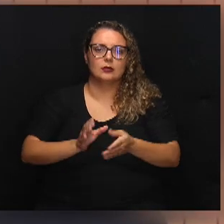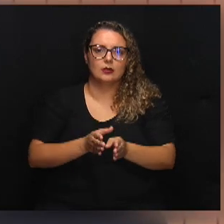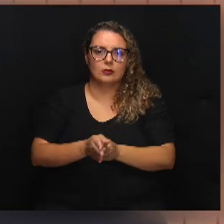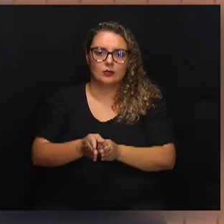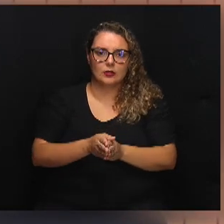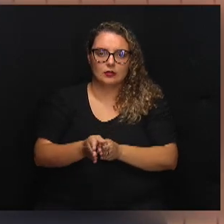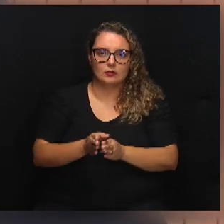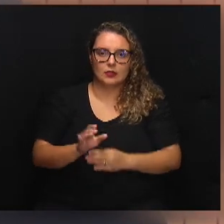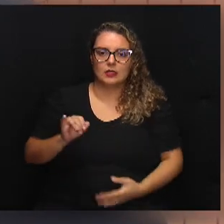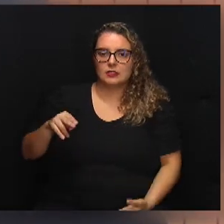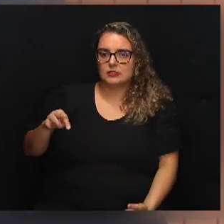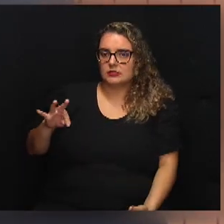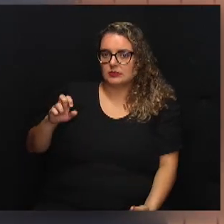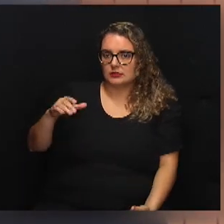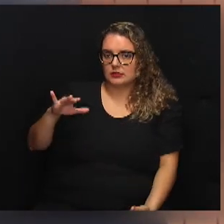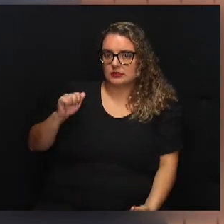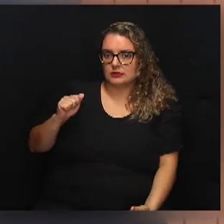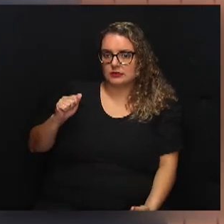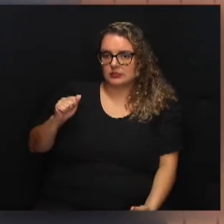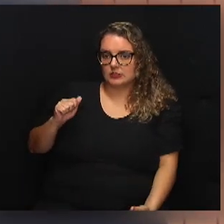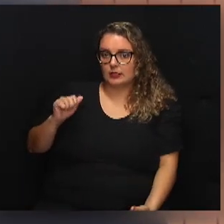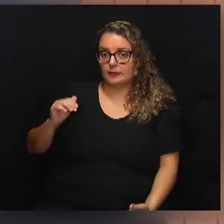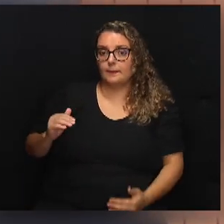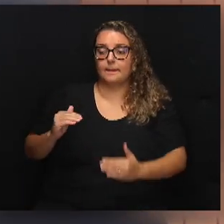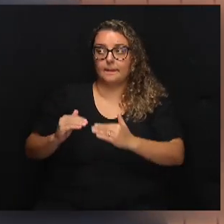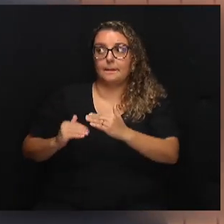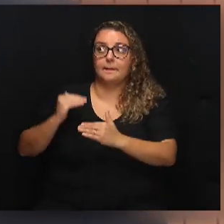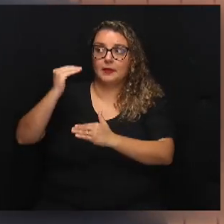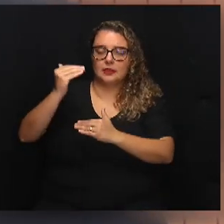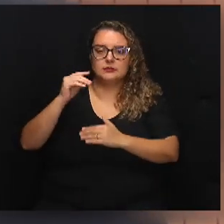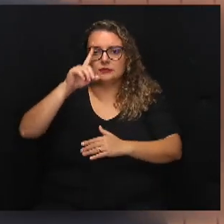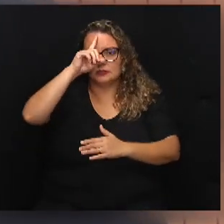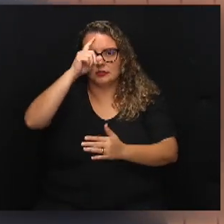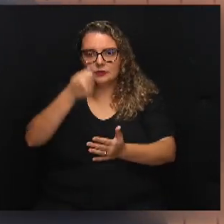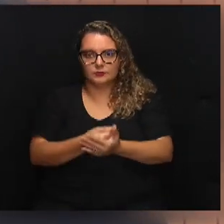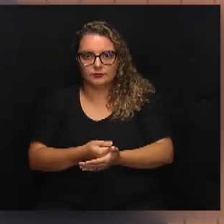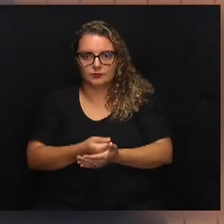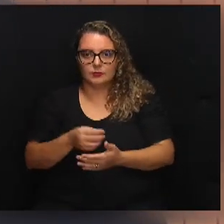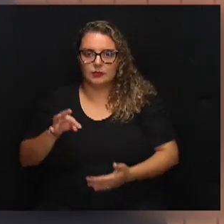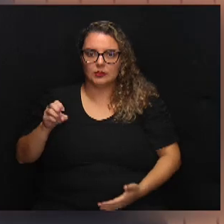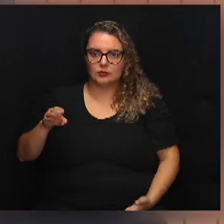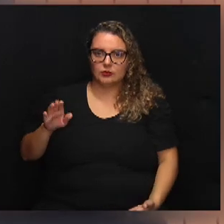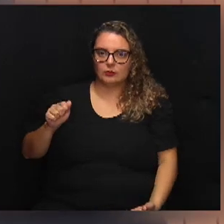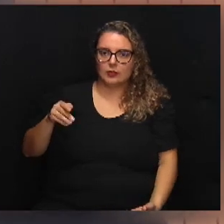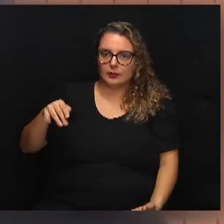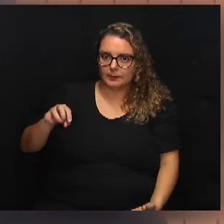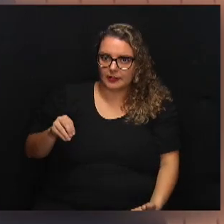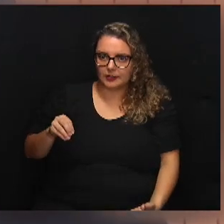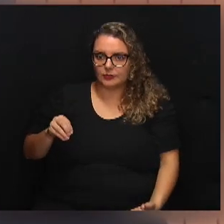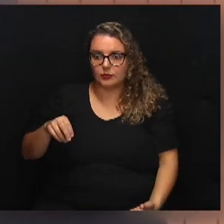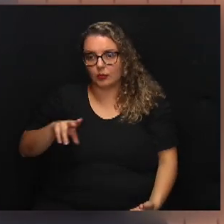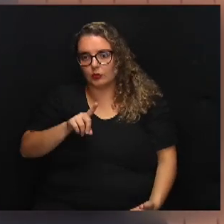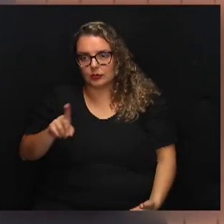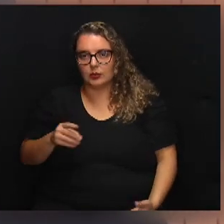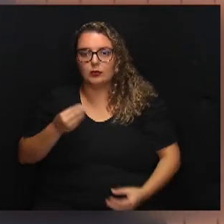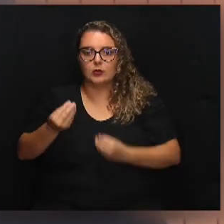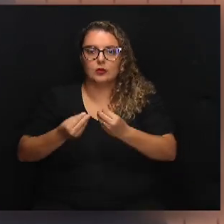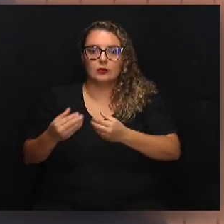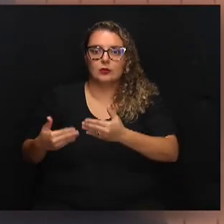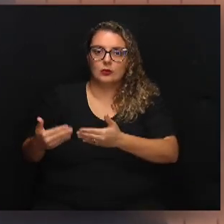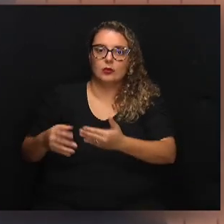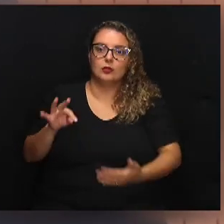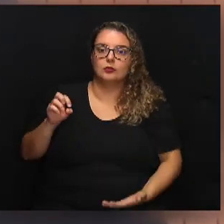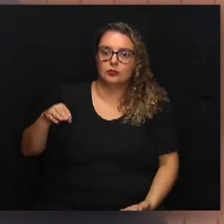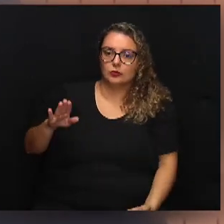instância máxima, que vai ser onde vai se definir pelo tombamento ou não tombamento. Então, como que funciona esse processo de